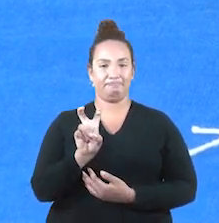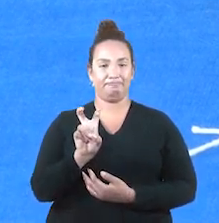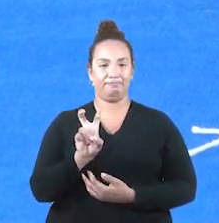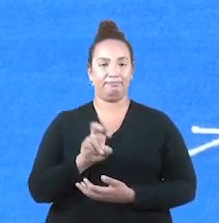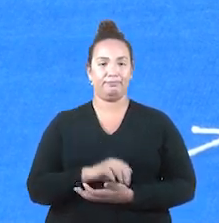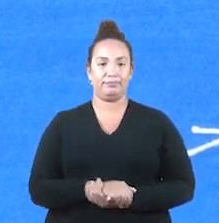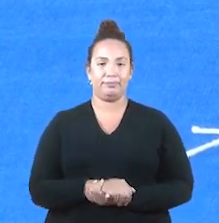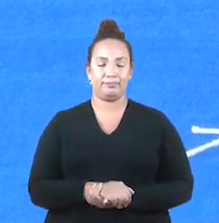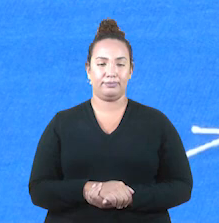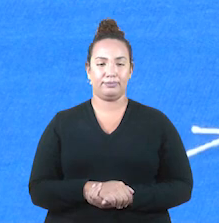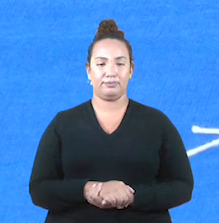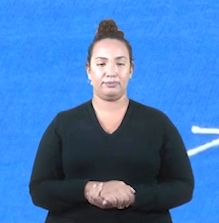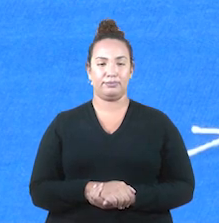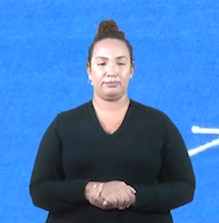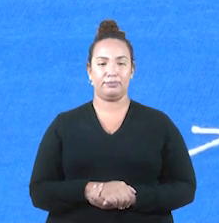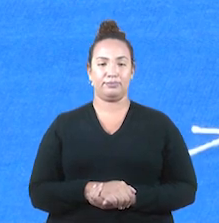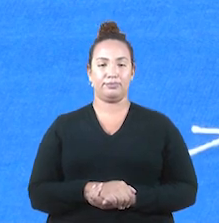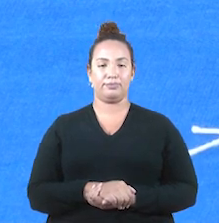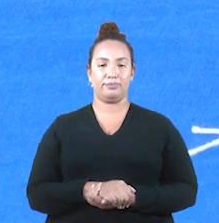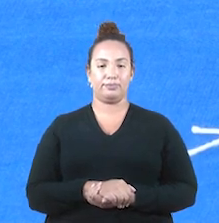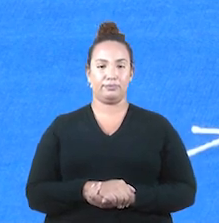5,